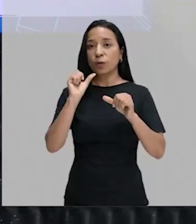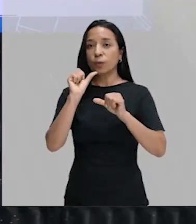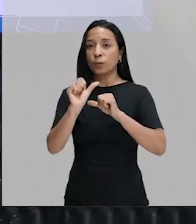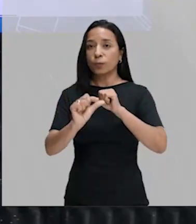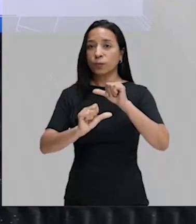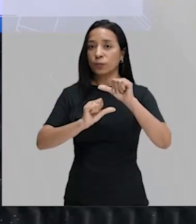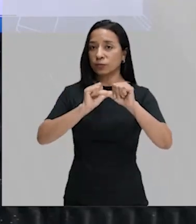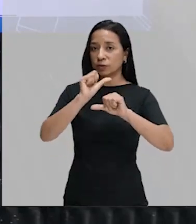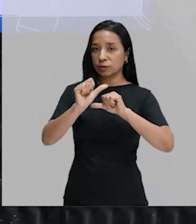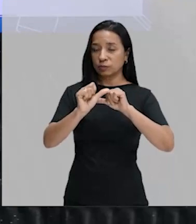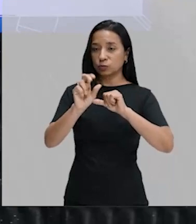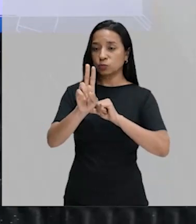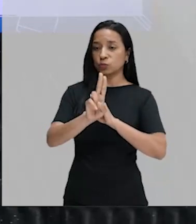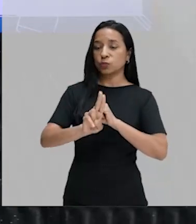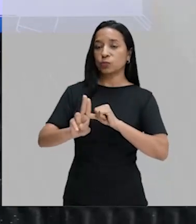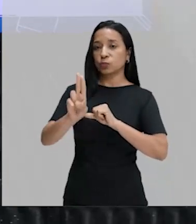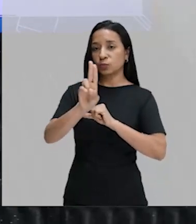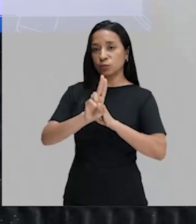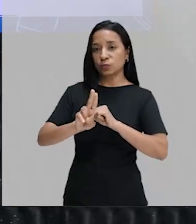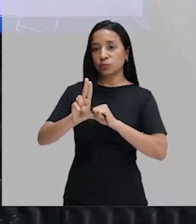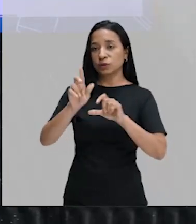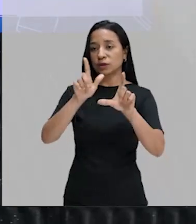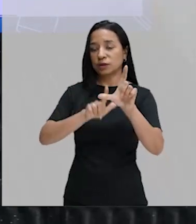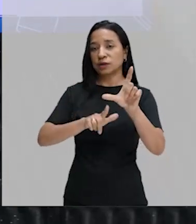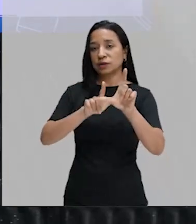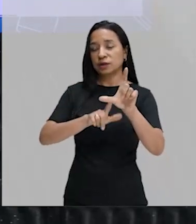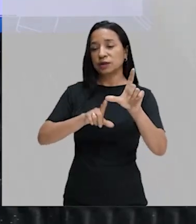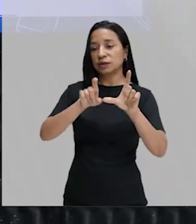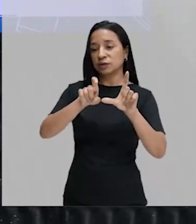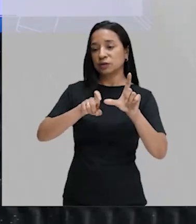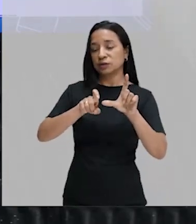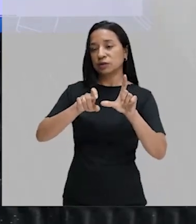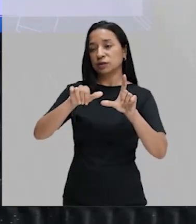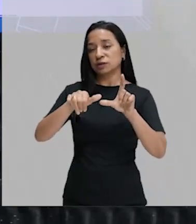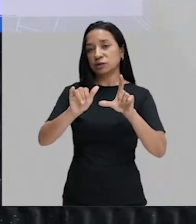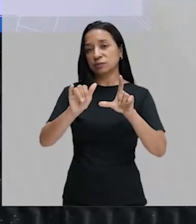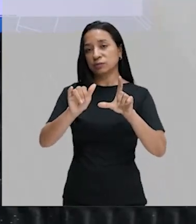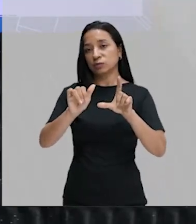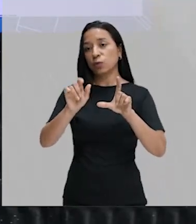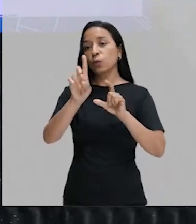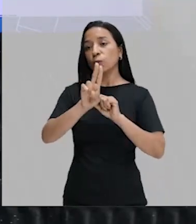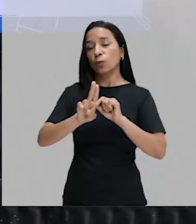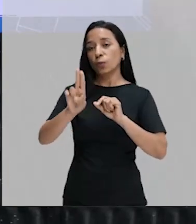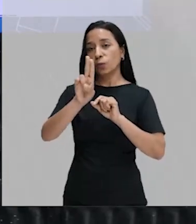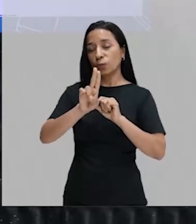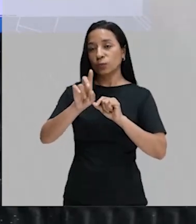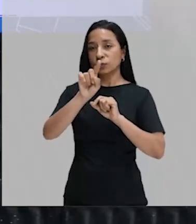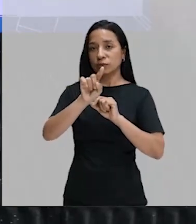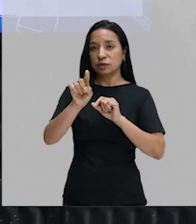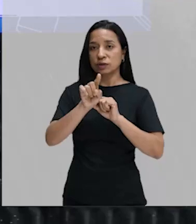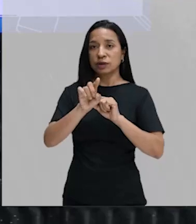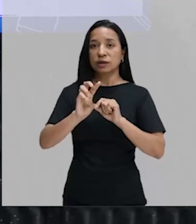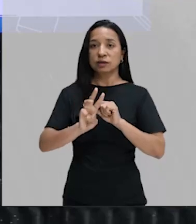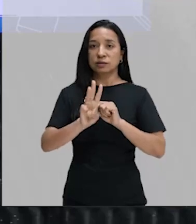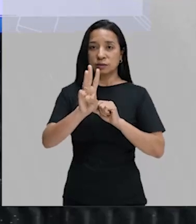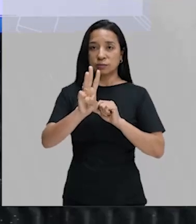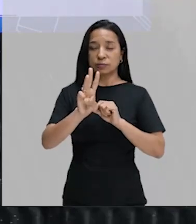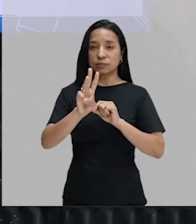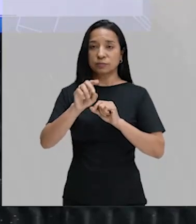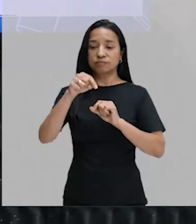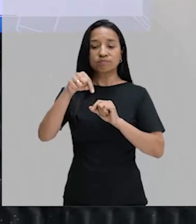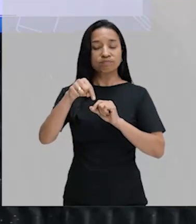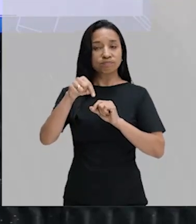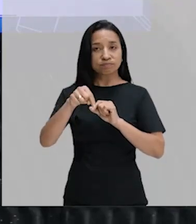ao invés de utilizar as letras X, Y, a gente utiliza as letras Z e W. Então, nesse caso,